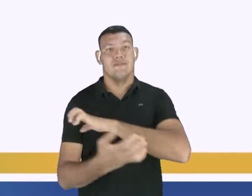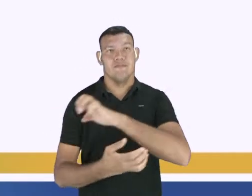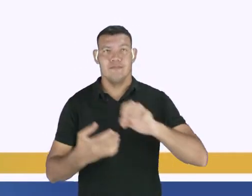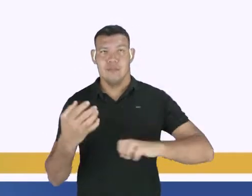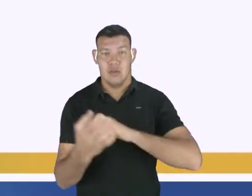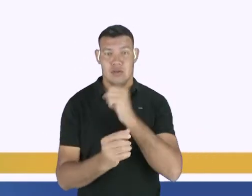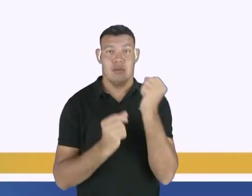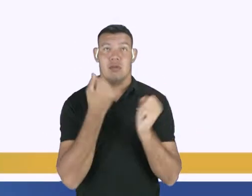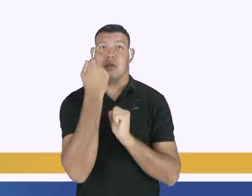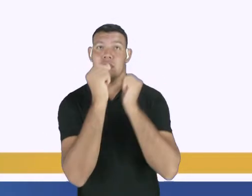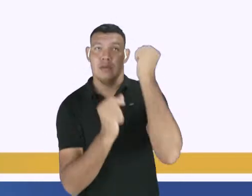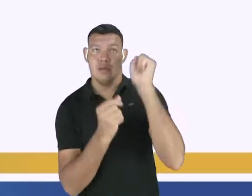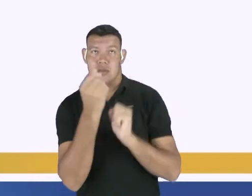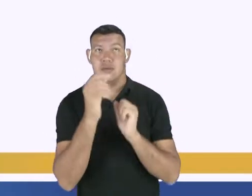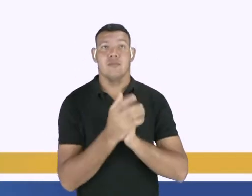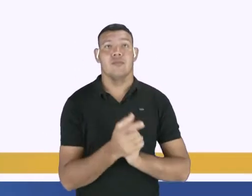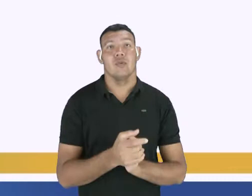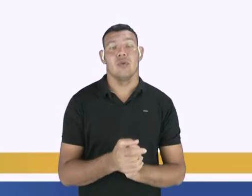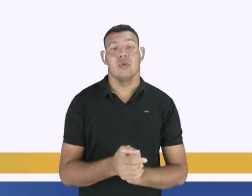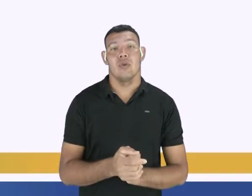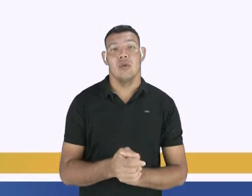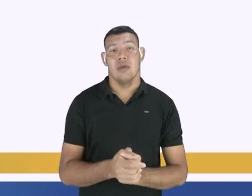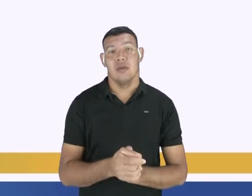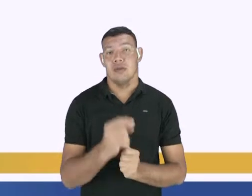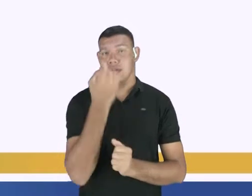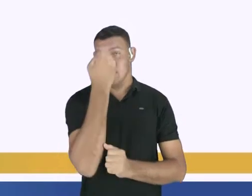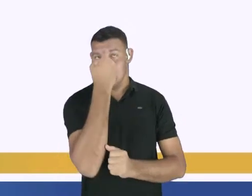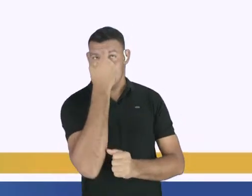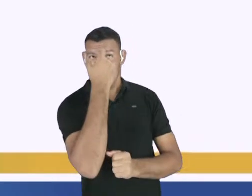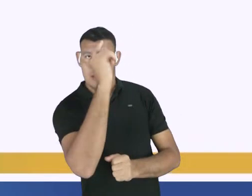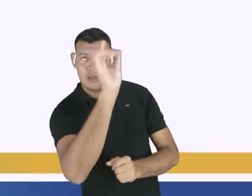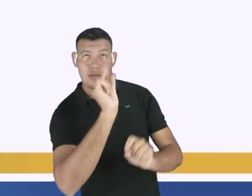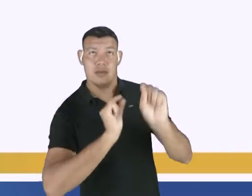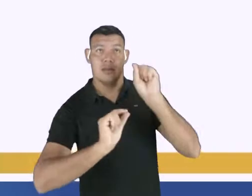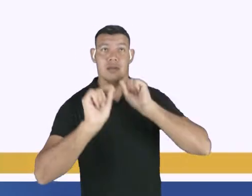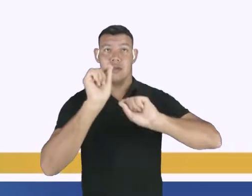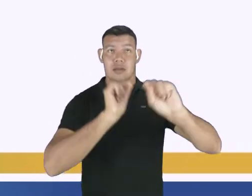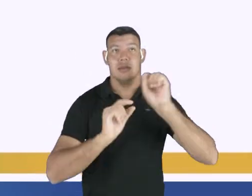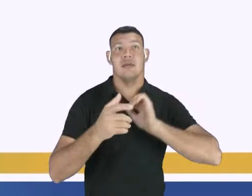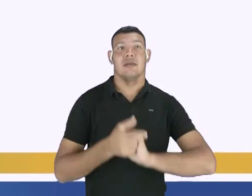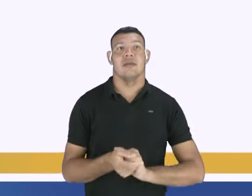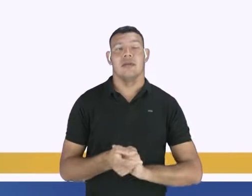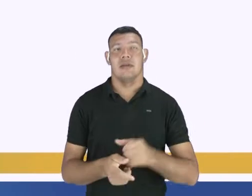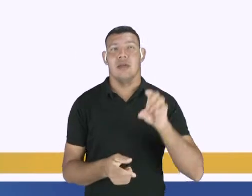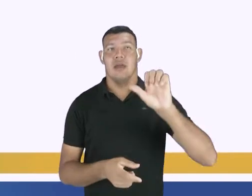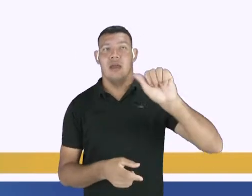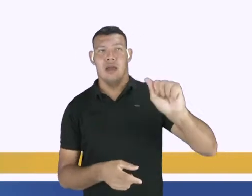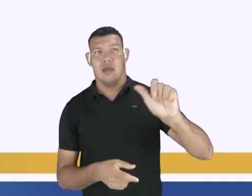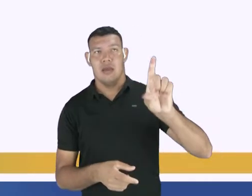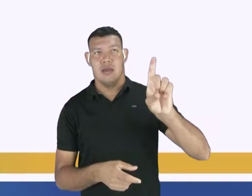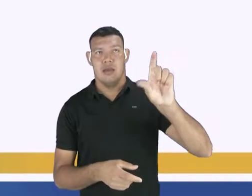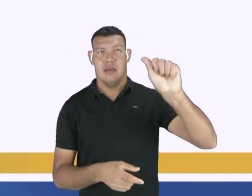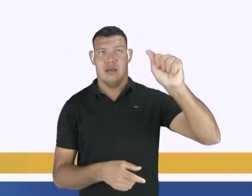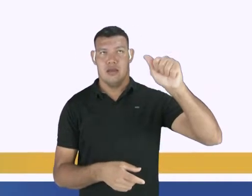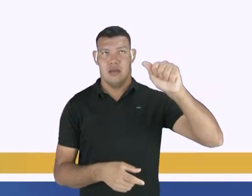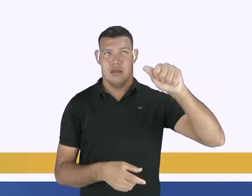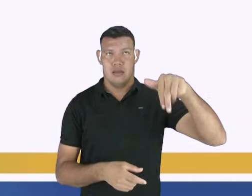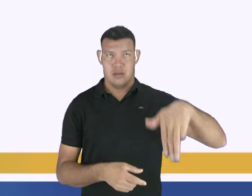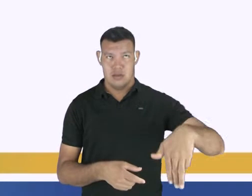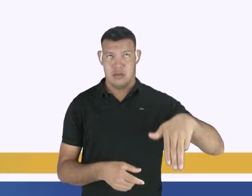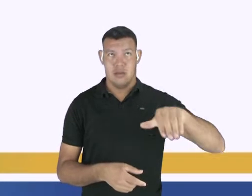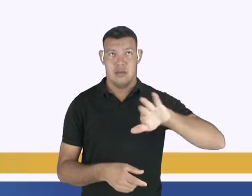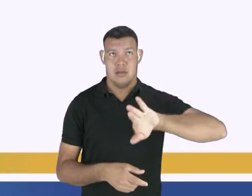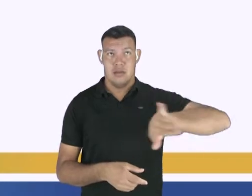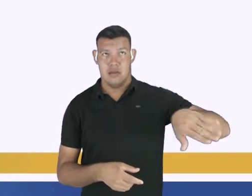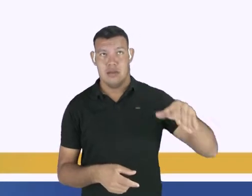Adam Smith, e aí tem o principal livro que ele faz sobre esse liberalismo, que é A Riqueza das Nações.